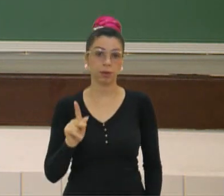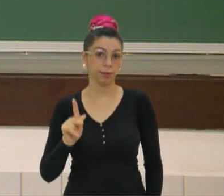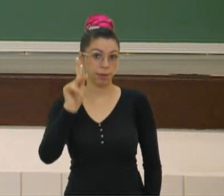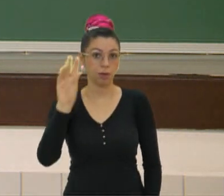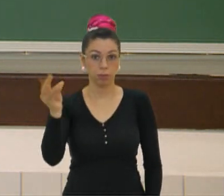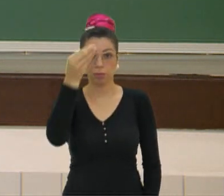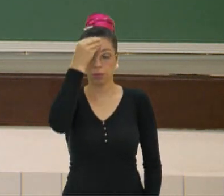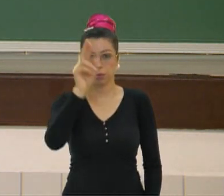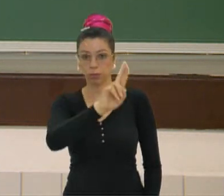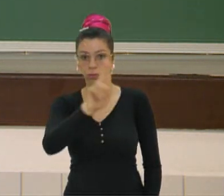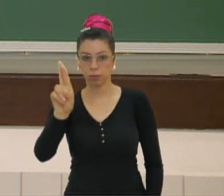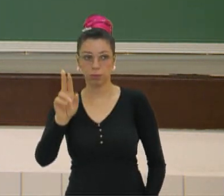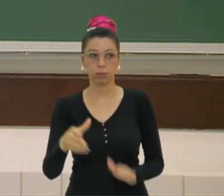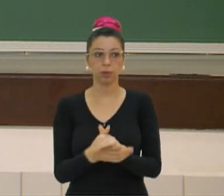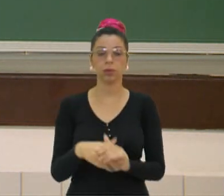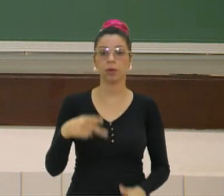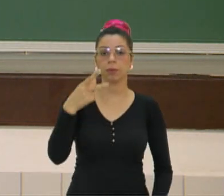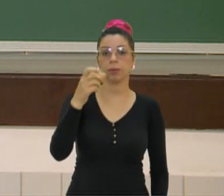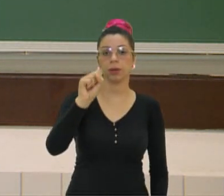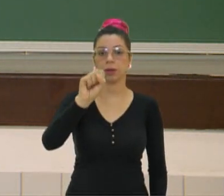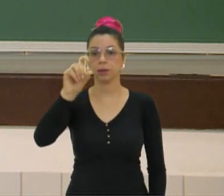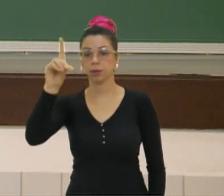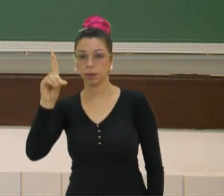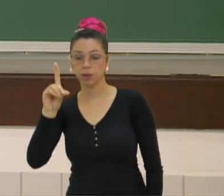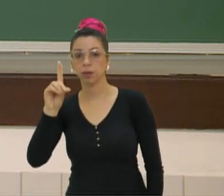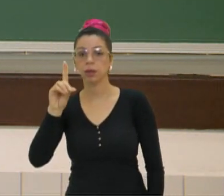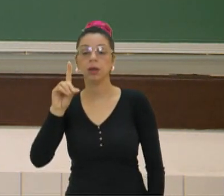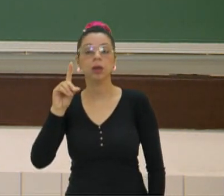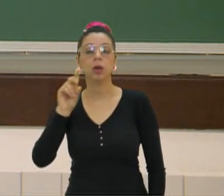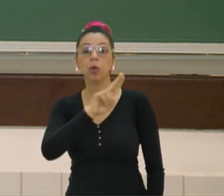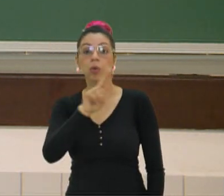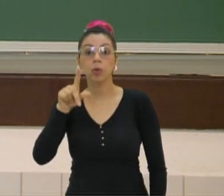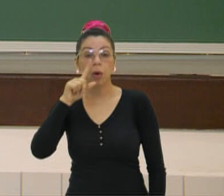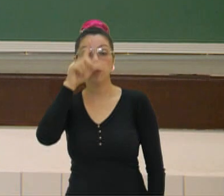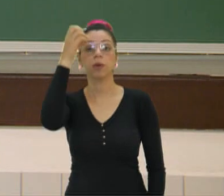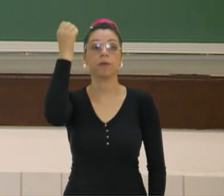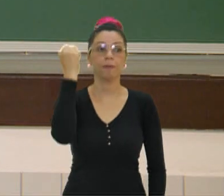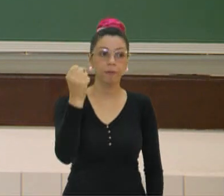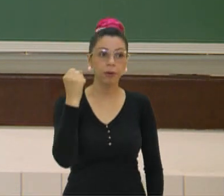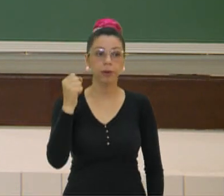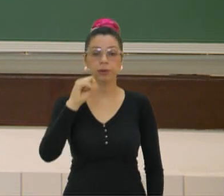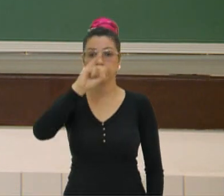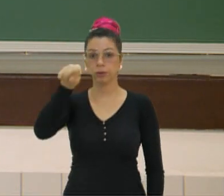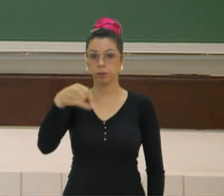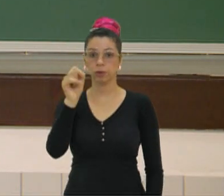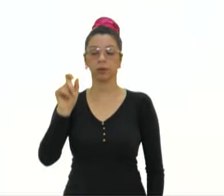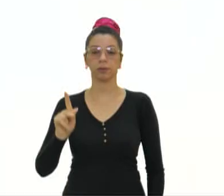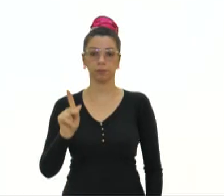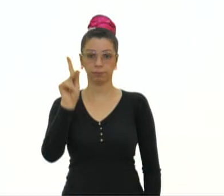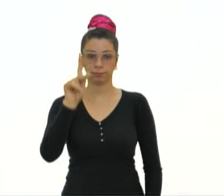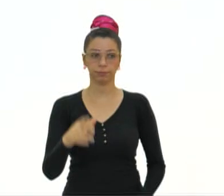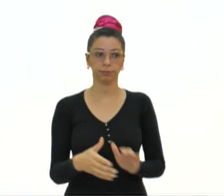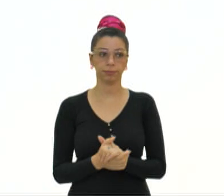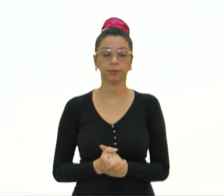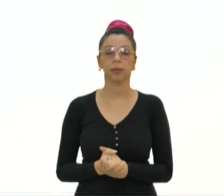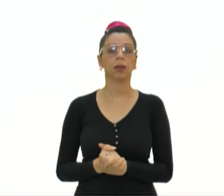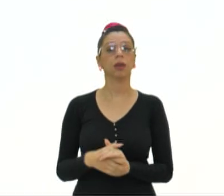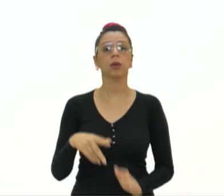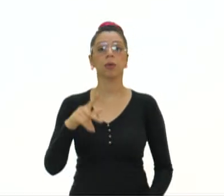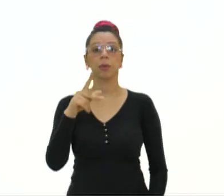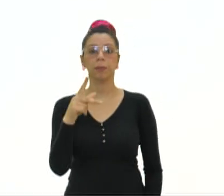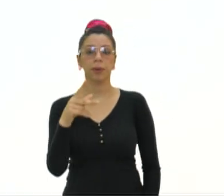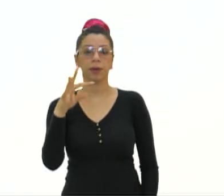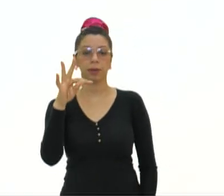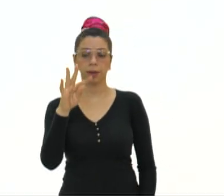nome. PSD, o nome forte aqui, o JK. E do PTB, o Partido Trabalhista Brasileiro, que foi criado pelo